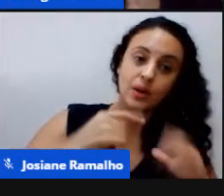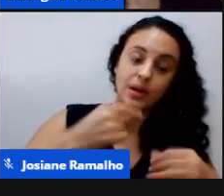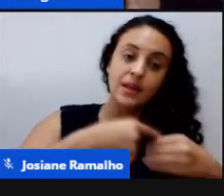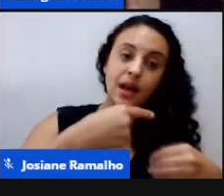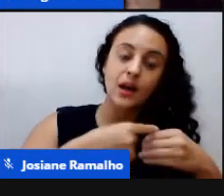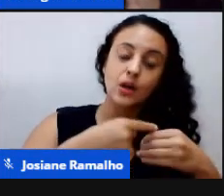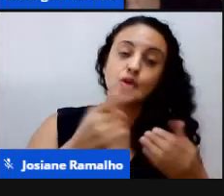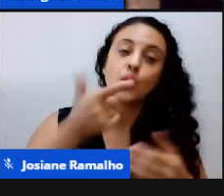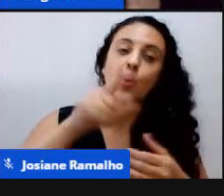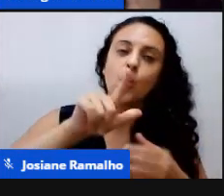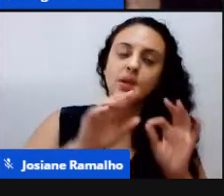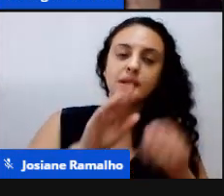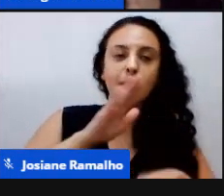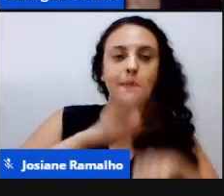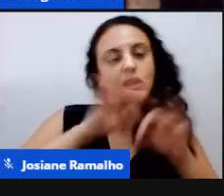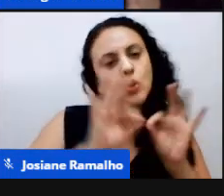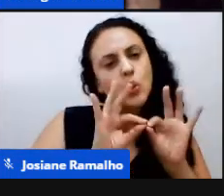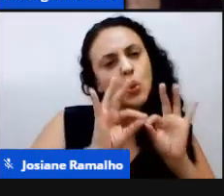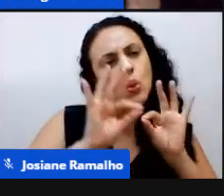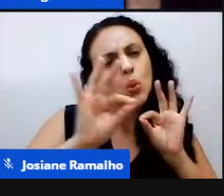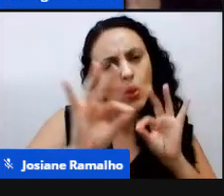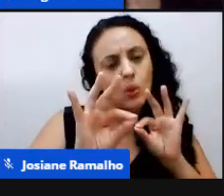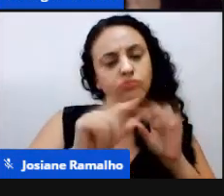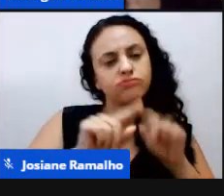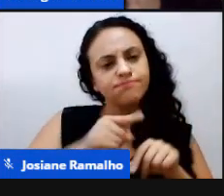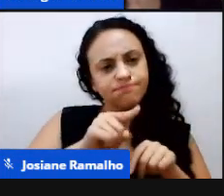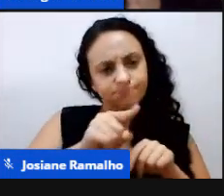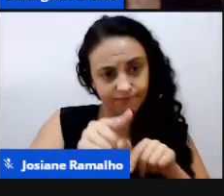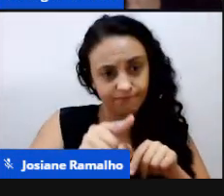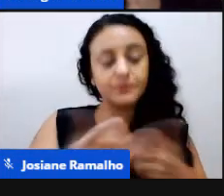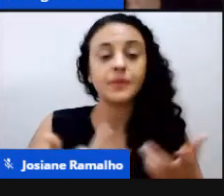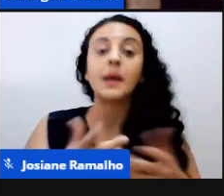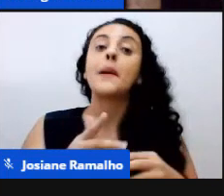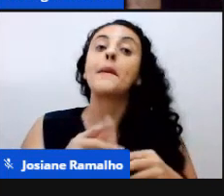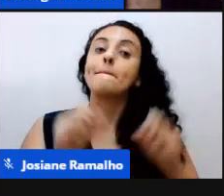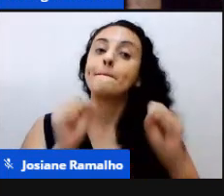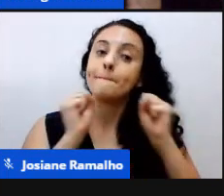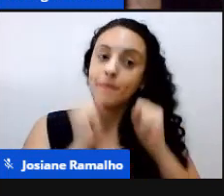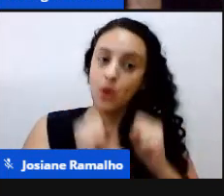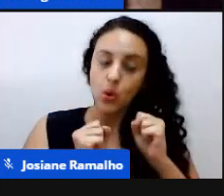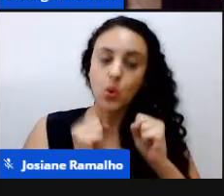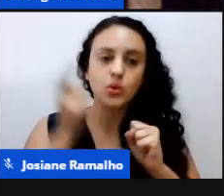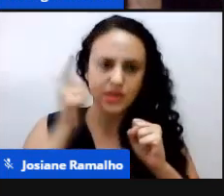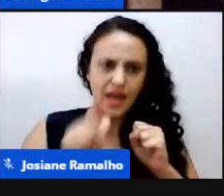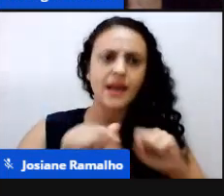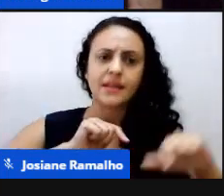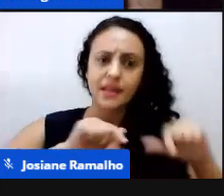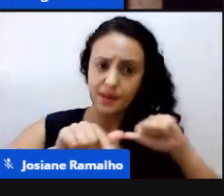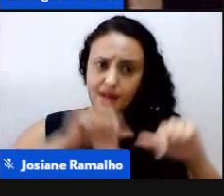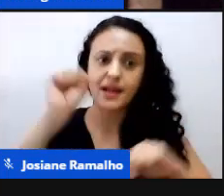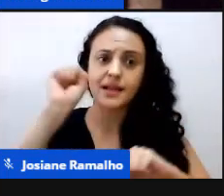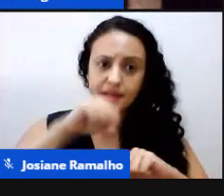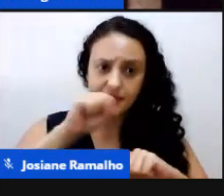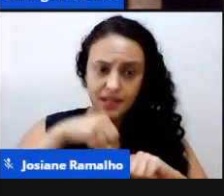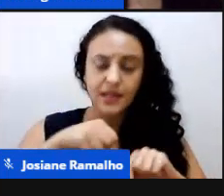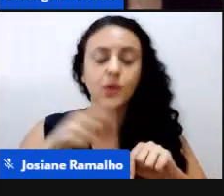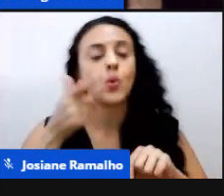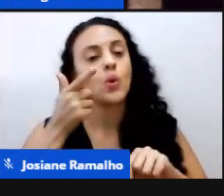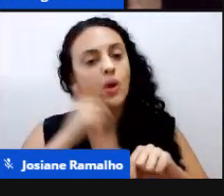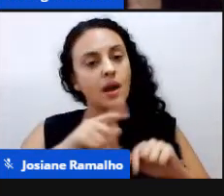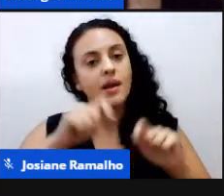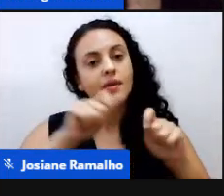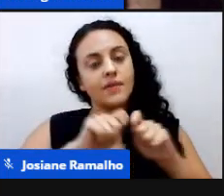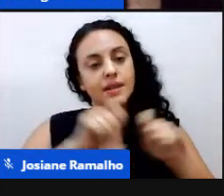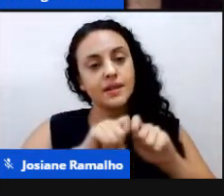possível trabalhar assim, tá? É possível fazer atividades de excelências com materiais alternativos que vocês podem estar utilizando